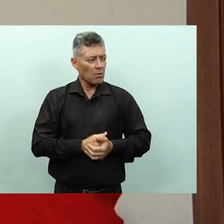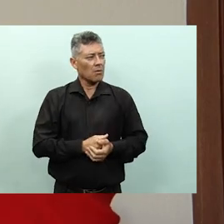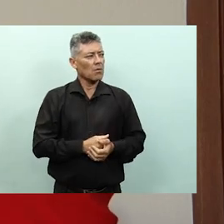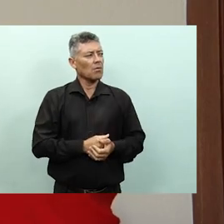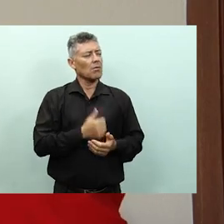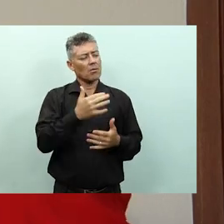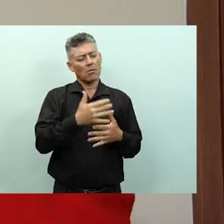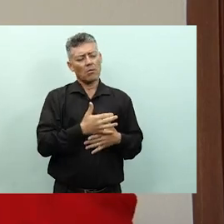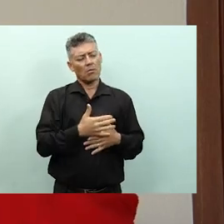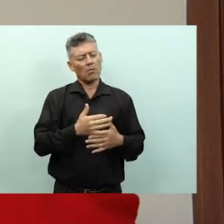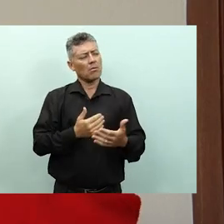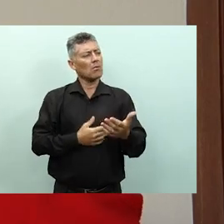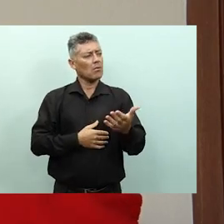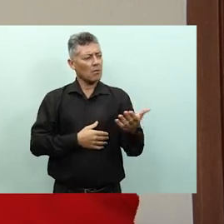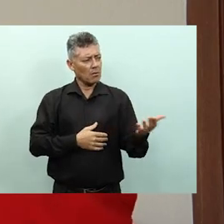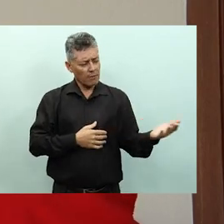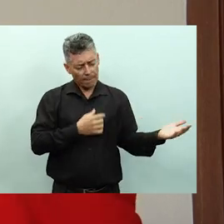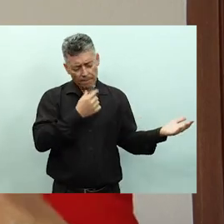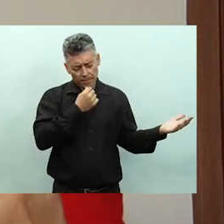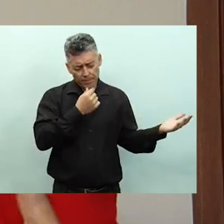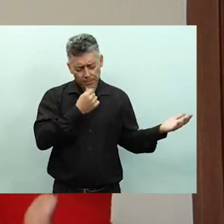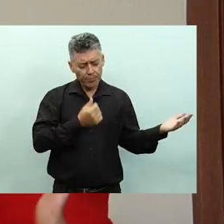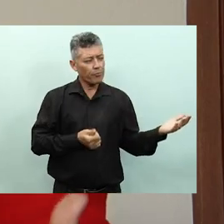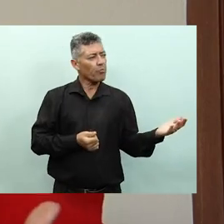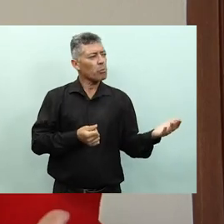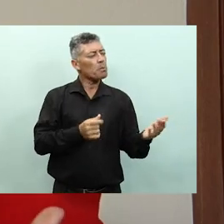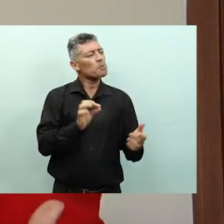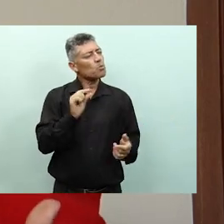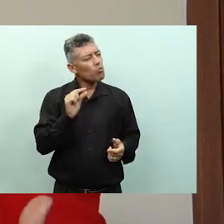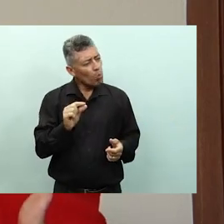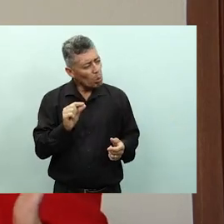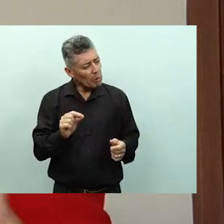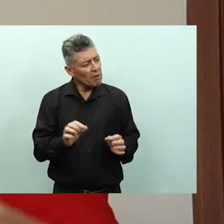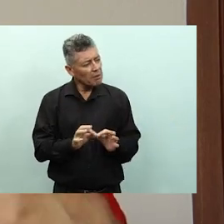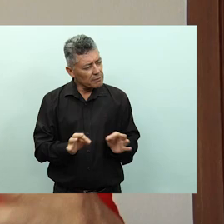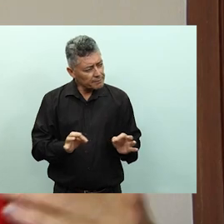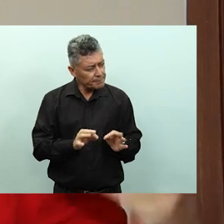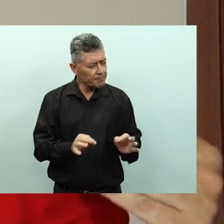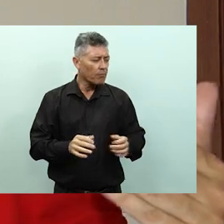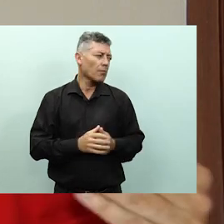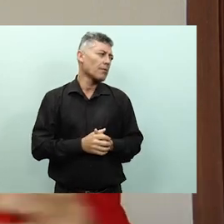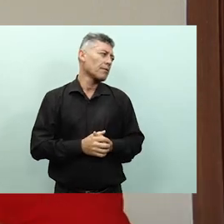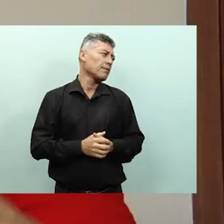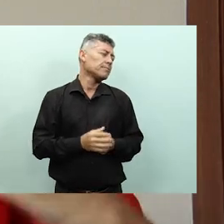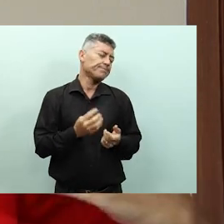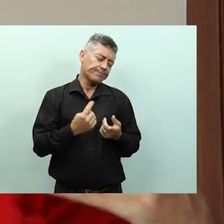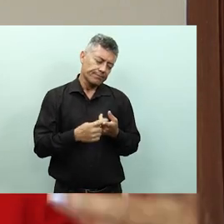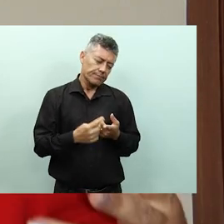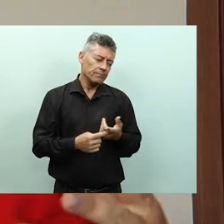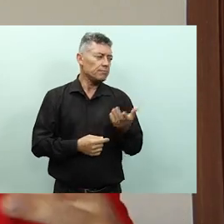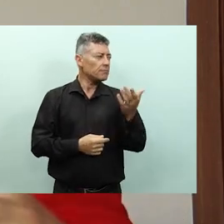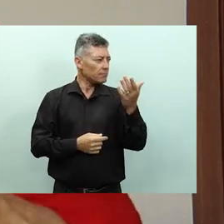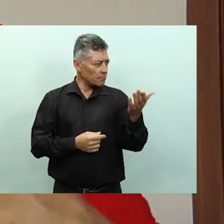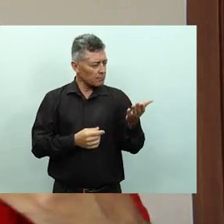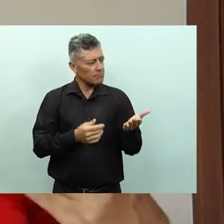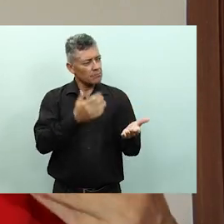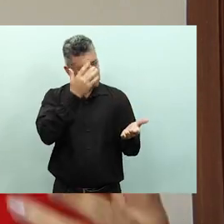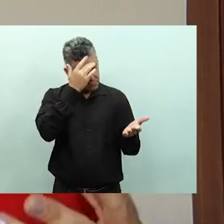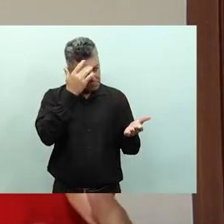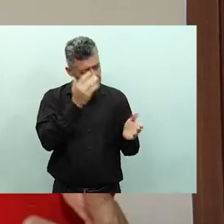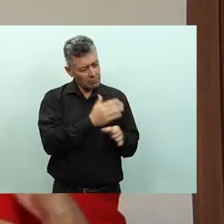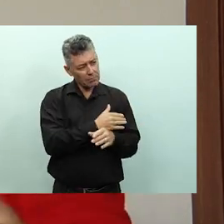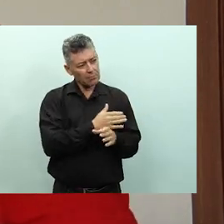do cidadão, Vilma votou a favor das minorias, né? Ditas minorias, porque era aquela população